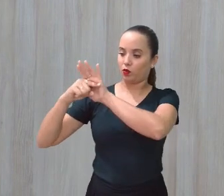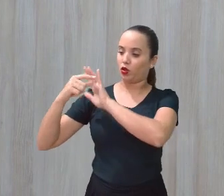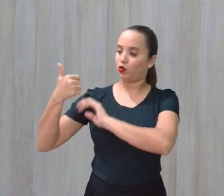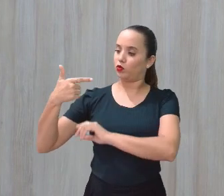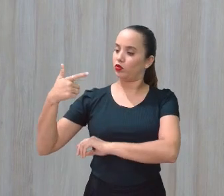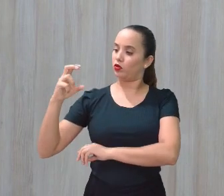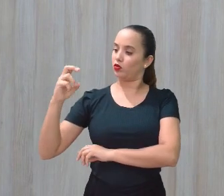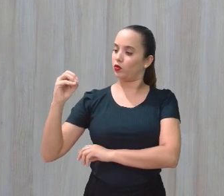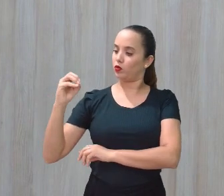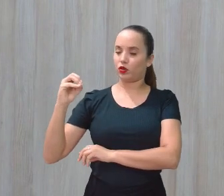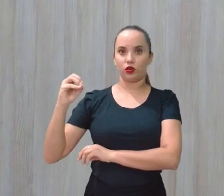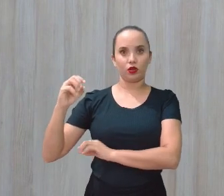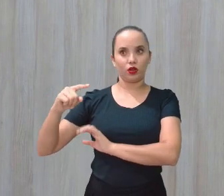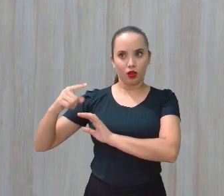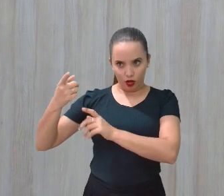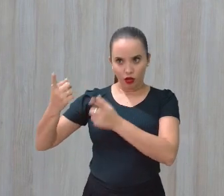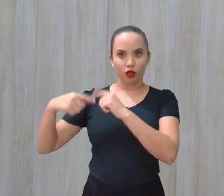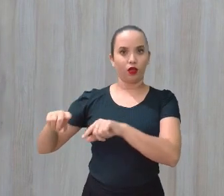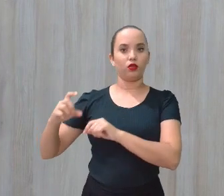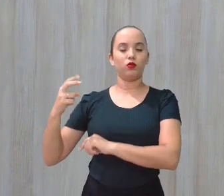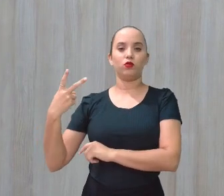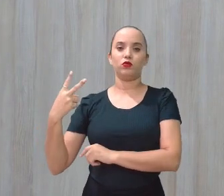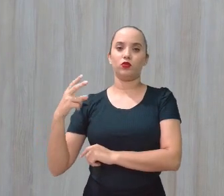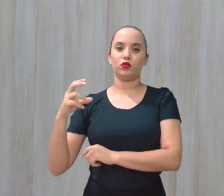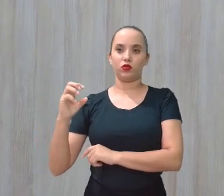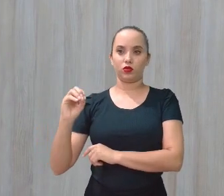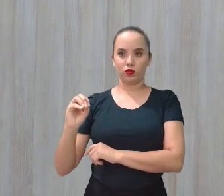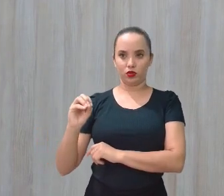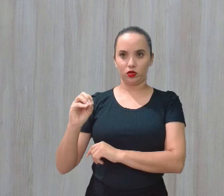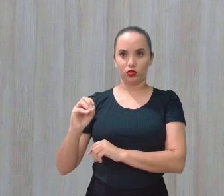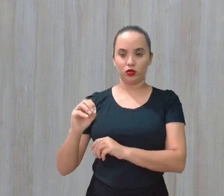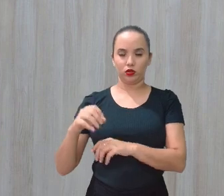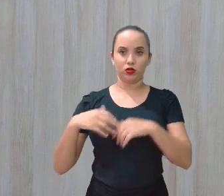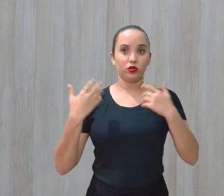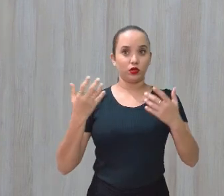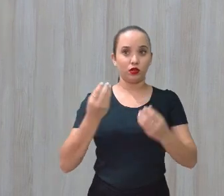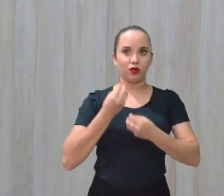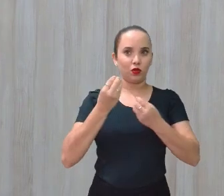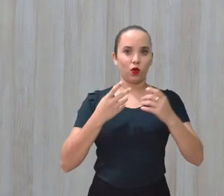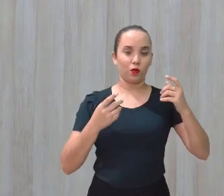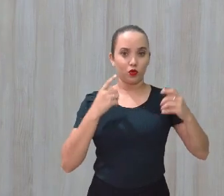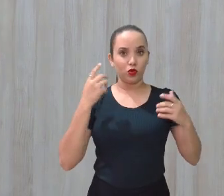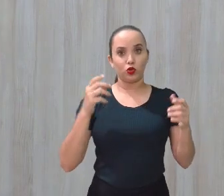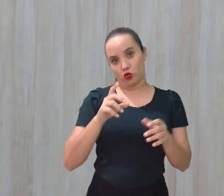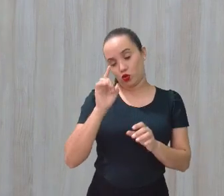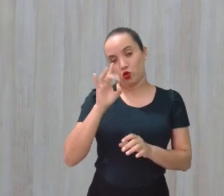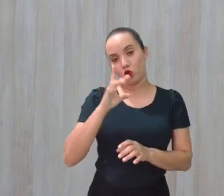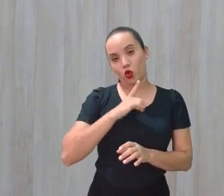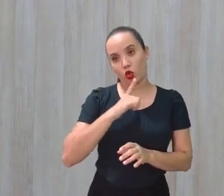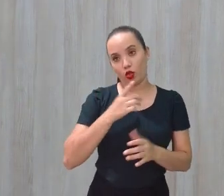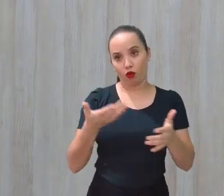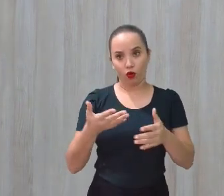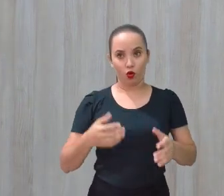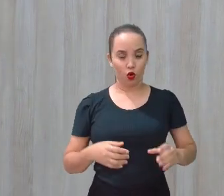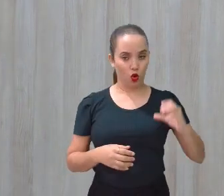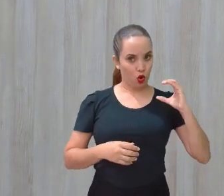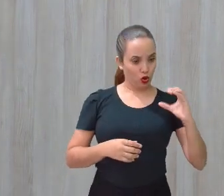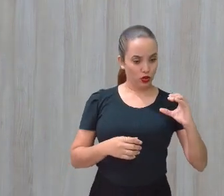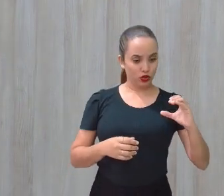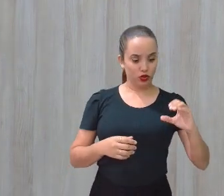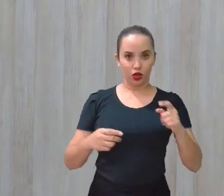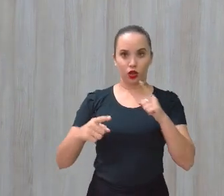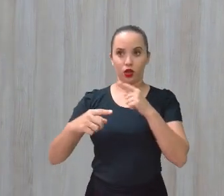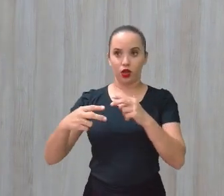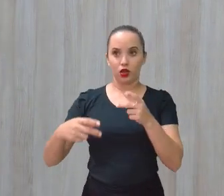250, 250. E observa o que é que vai ficar como resultado. Sobrou apenas a letra C, sobrou apenas